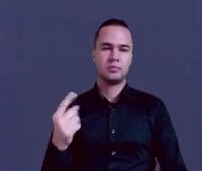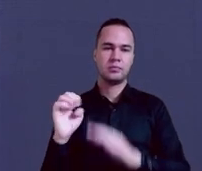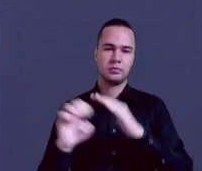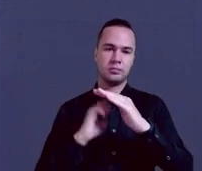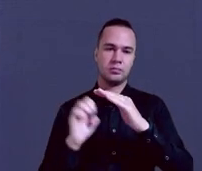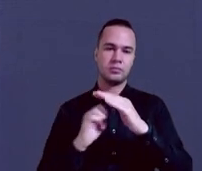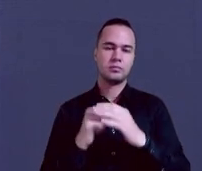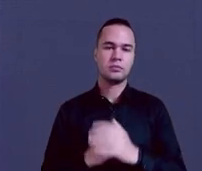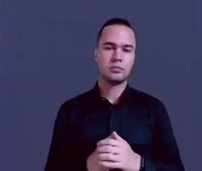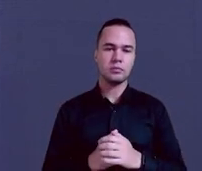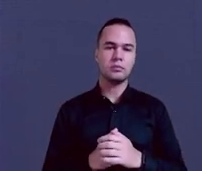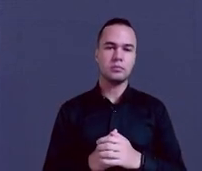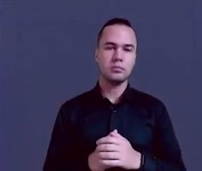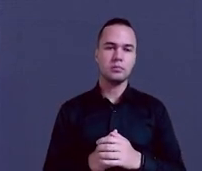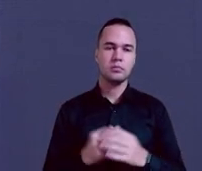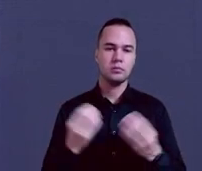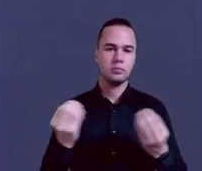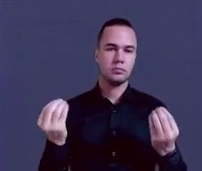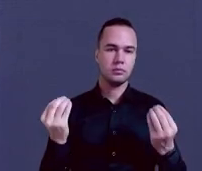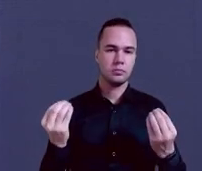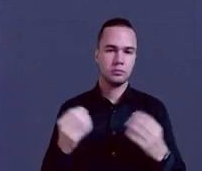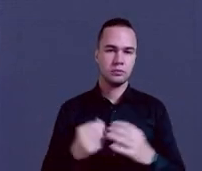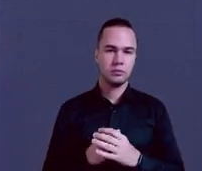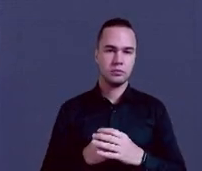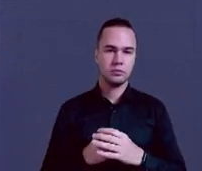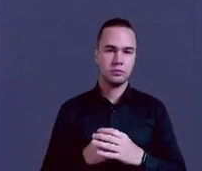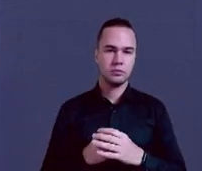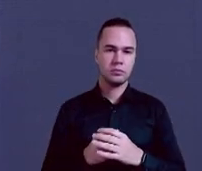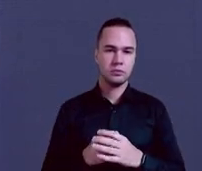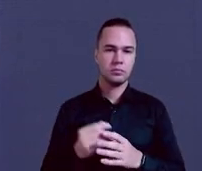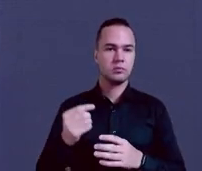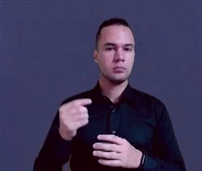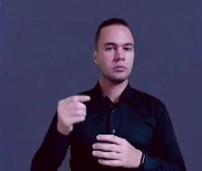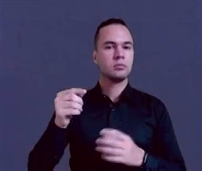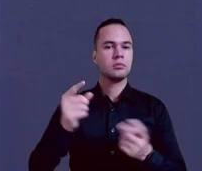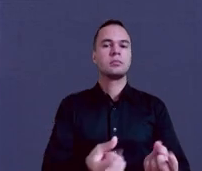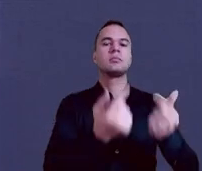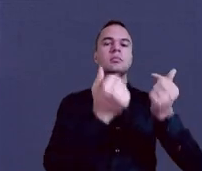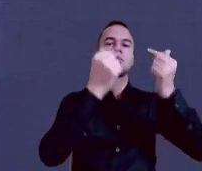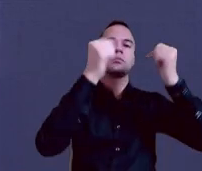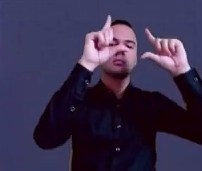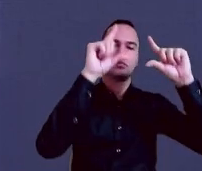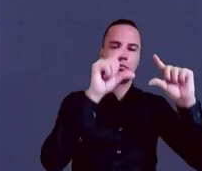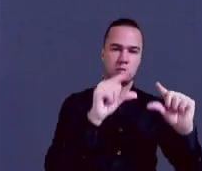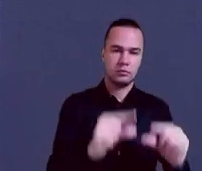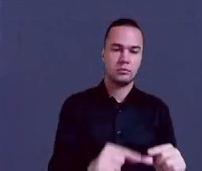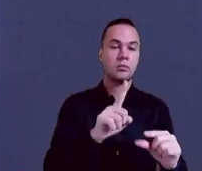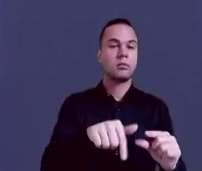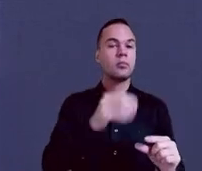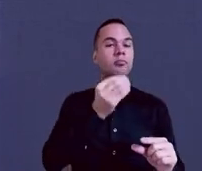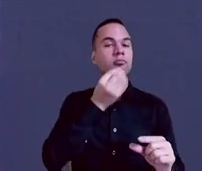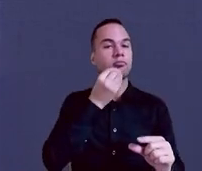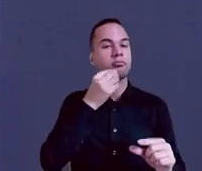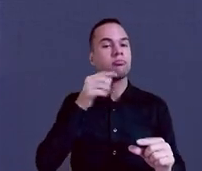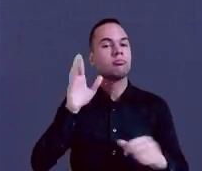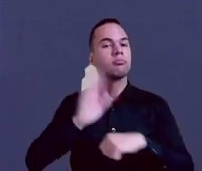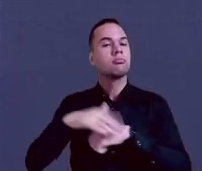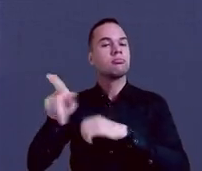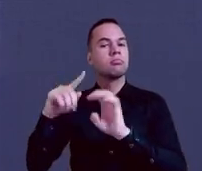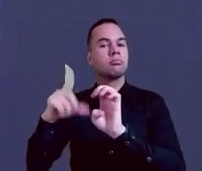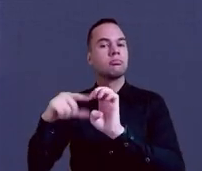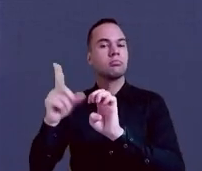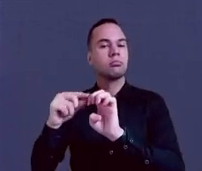como que no momento de maior baixa é o curso de oportunidade do Empreendedor de deixar uma